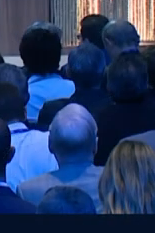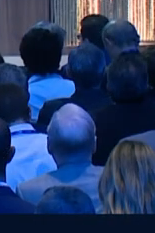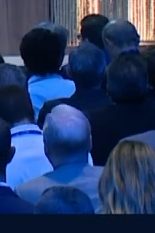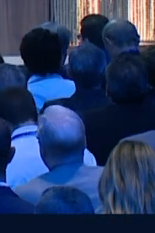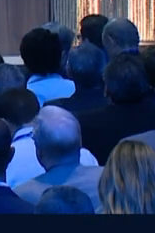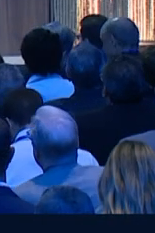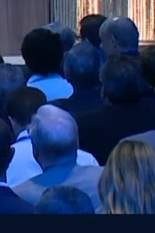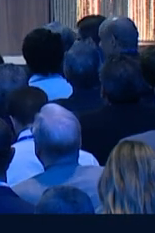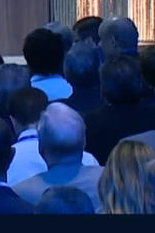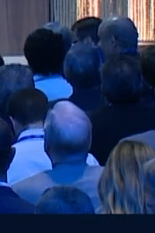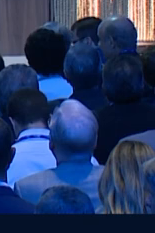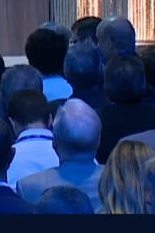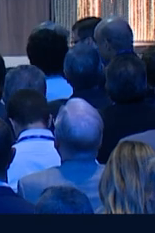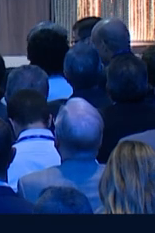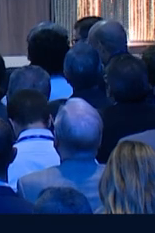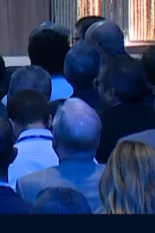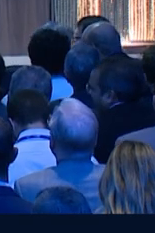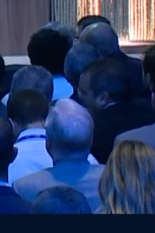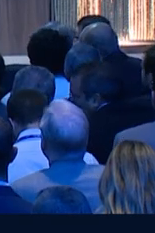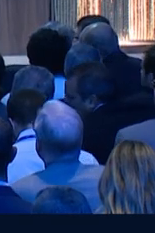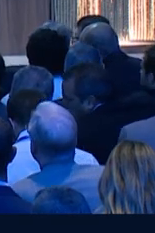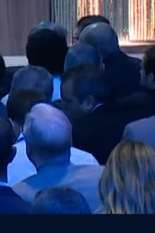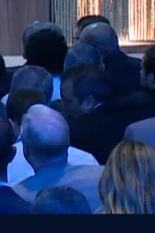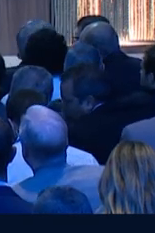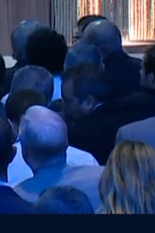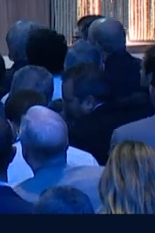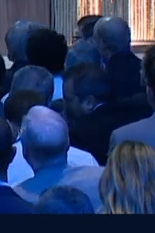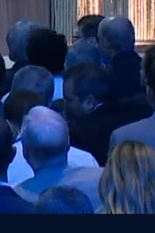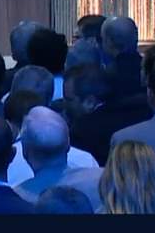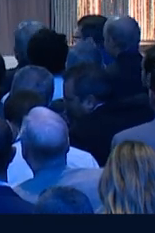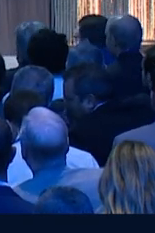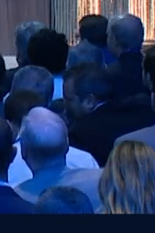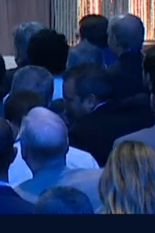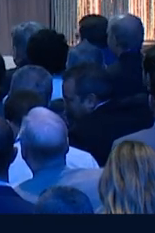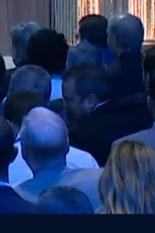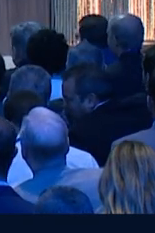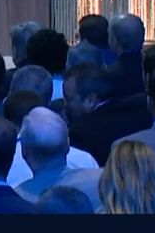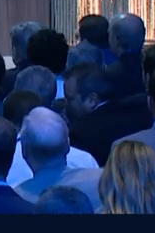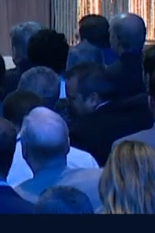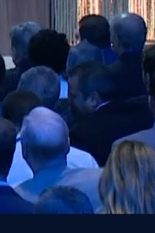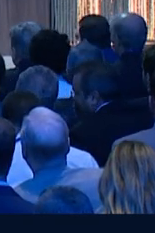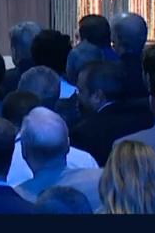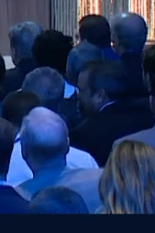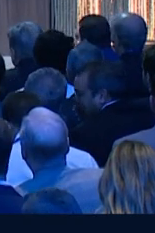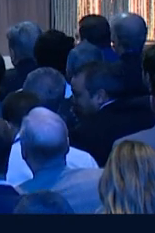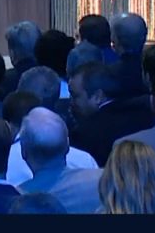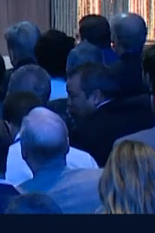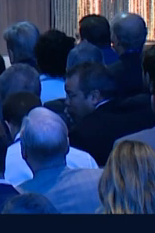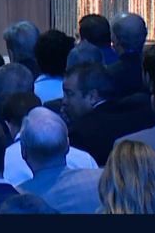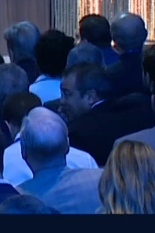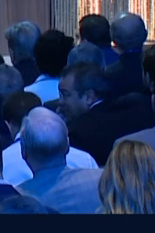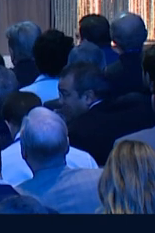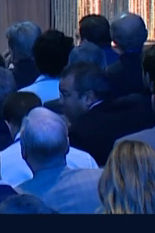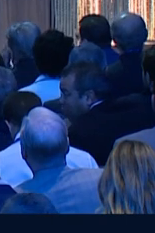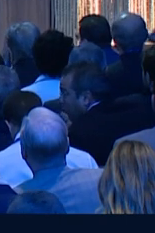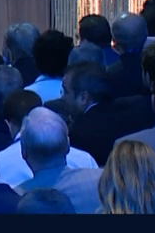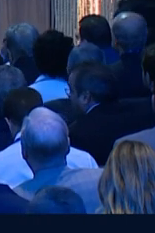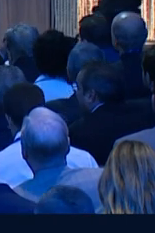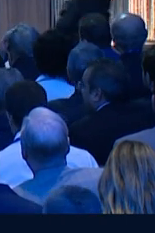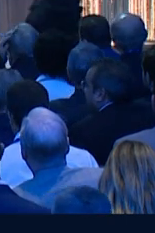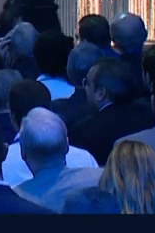Bom dia a todos muito bom dia senhor Ministro prazer aqui nome do BTG pactual teolo conosco nesse evento com esse auditório lotado